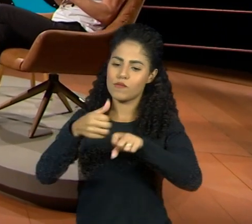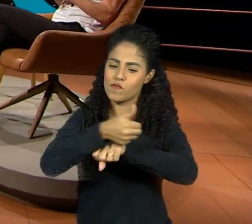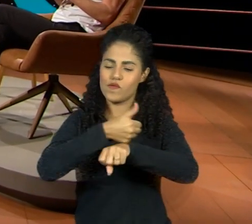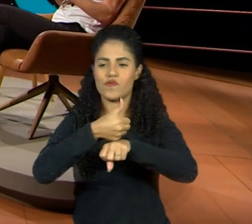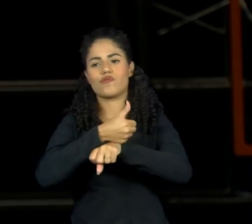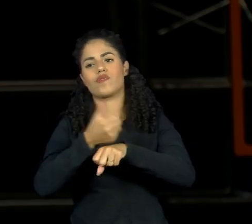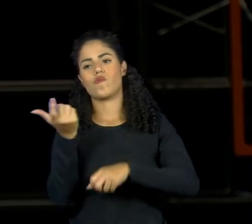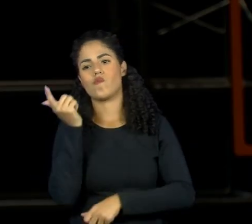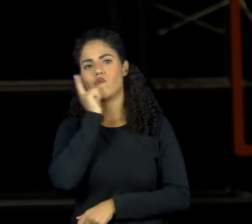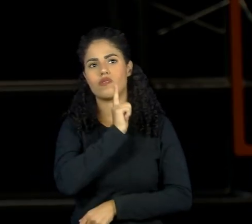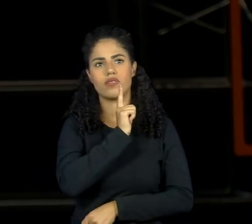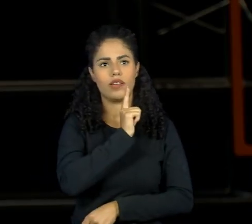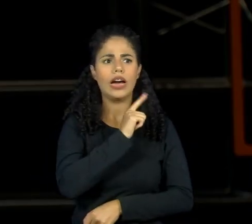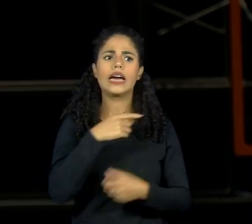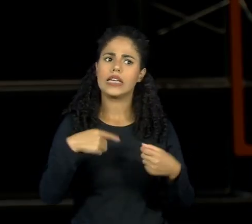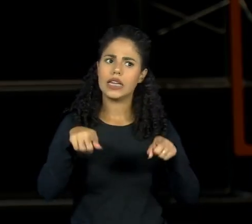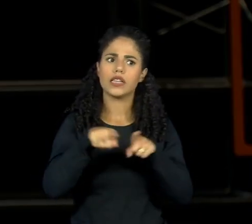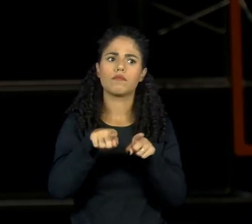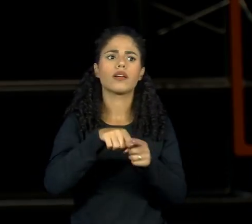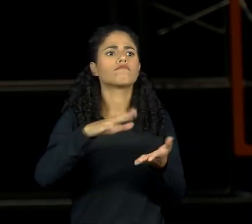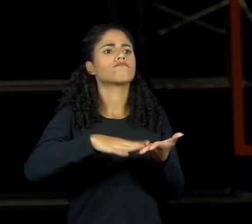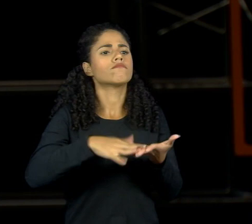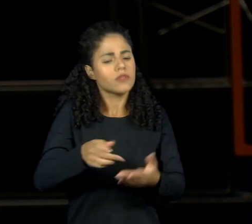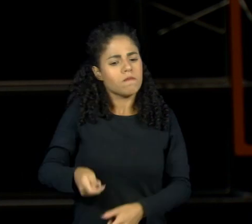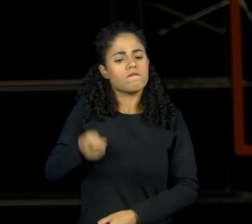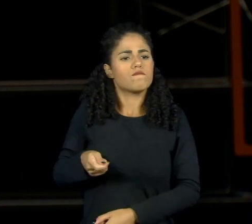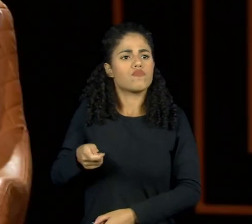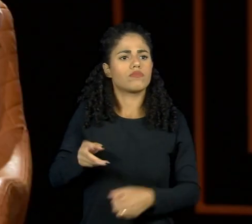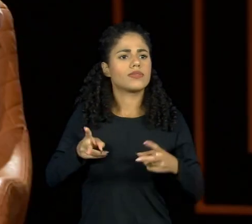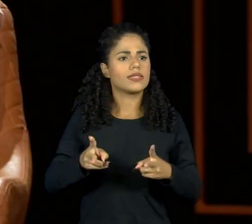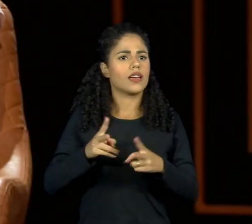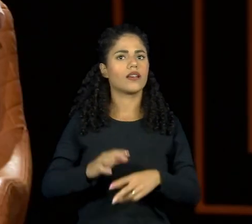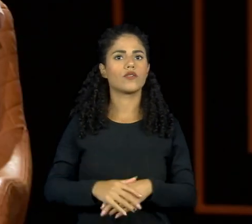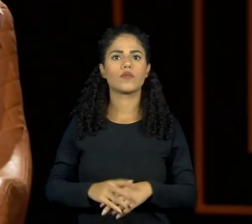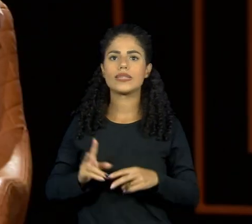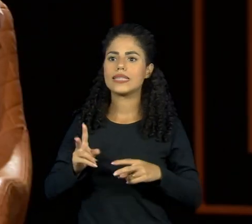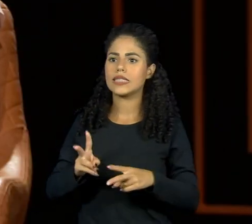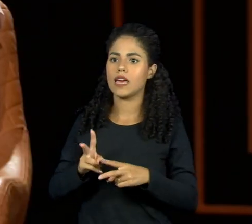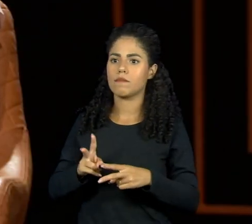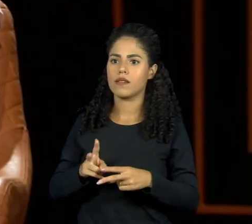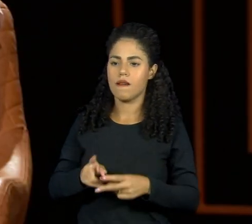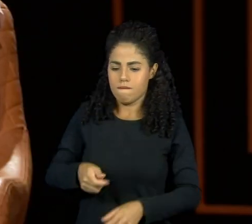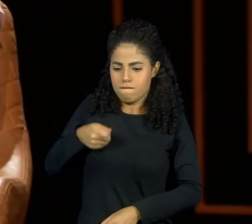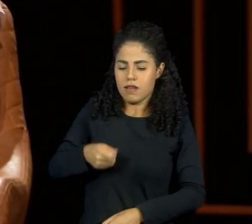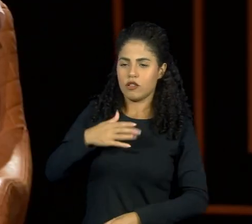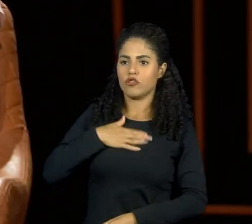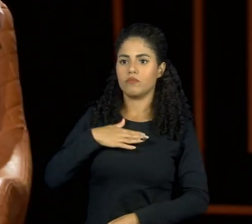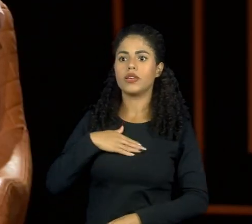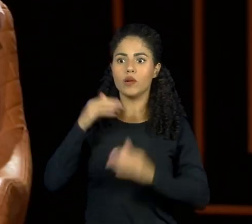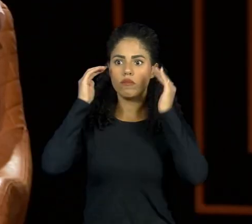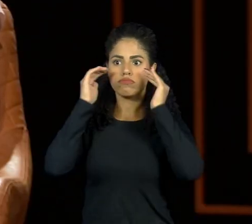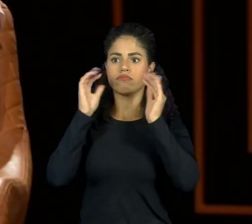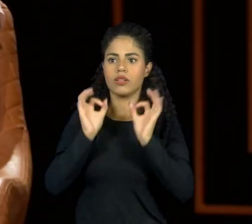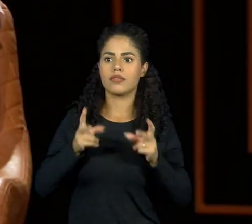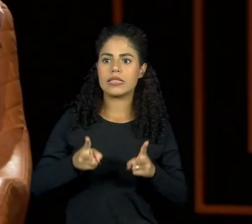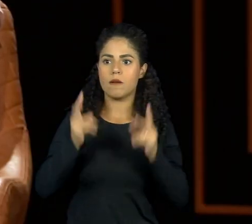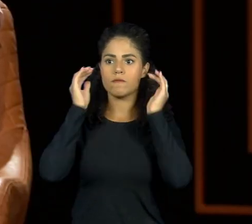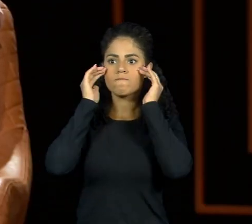coisa. E ele também cobrava a disciplina, ele era exigente, né? De mim não precisava cobrar, mas ele era